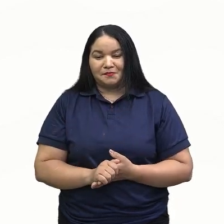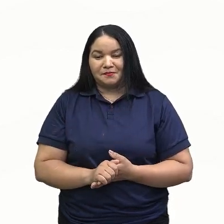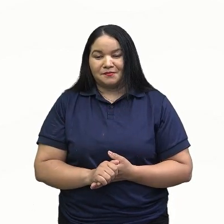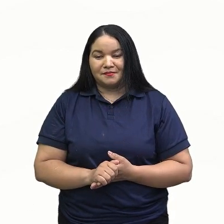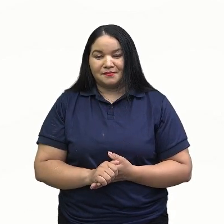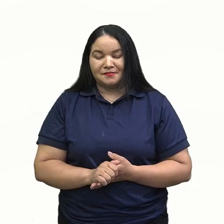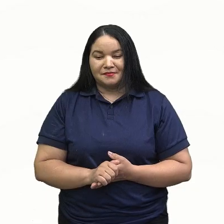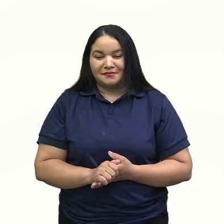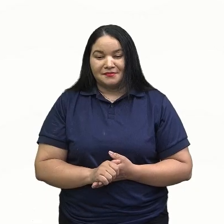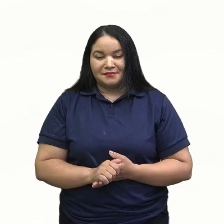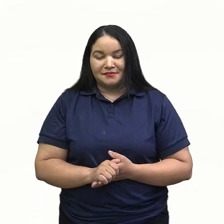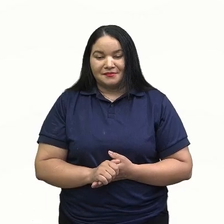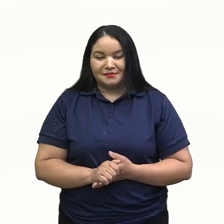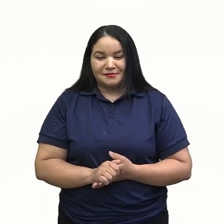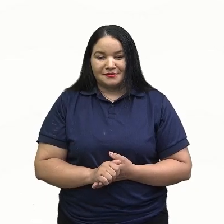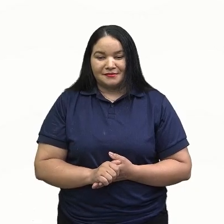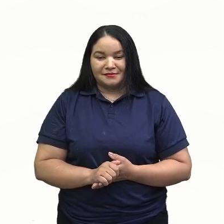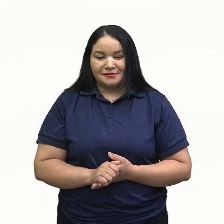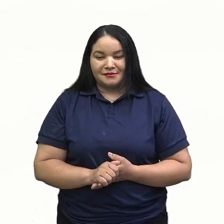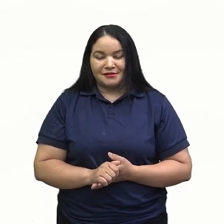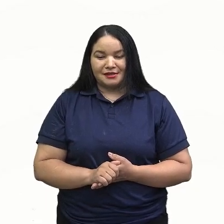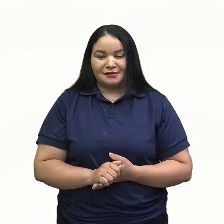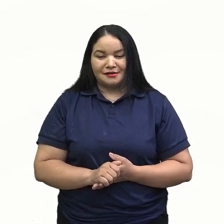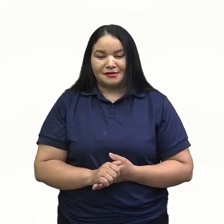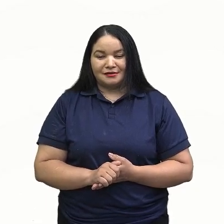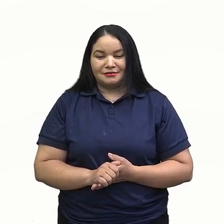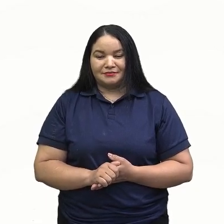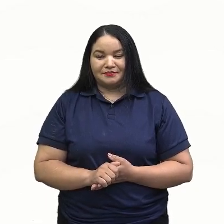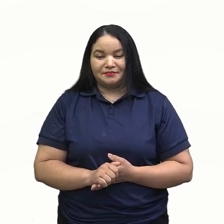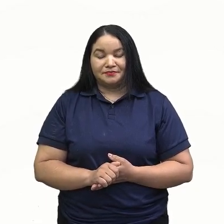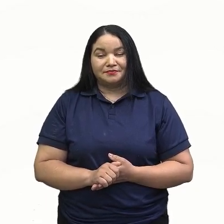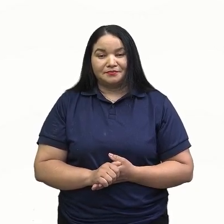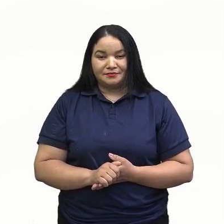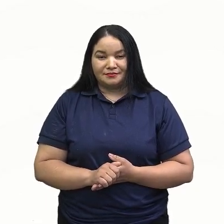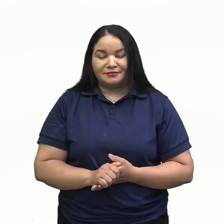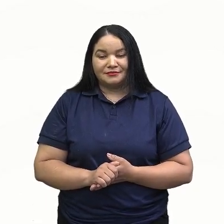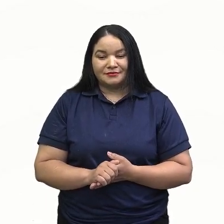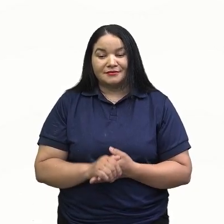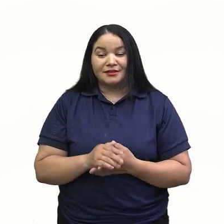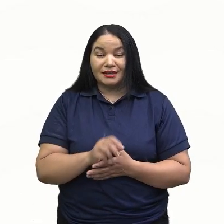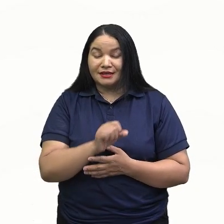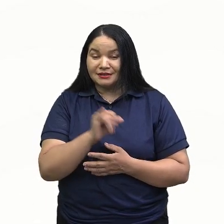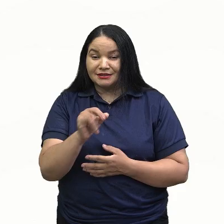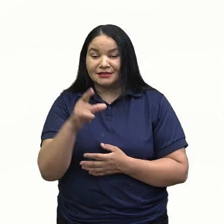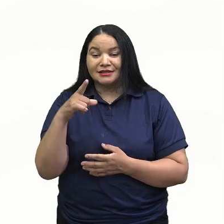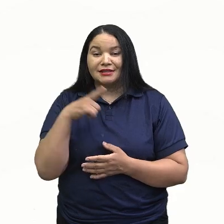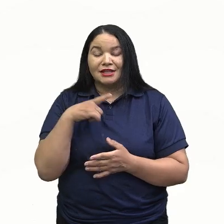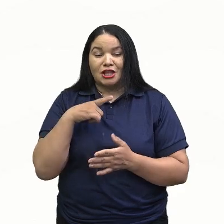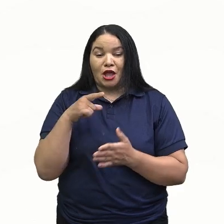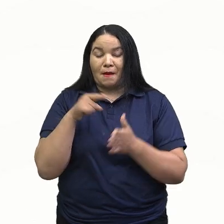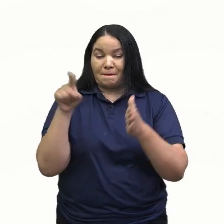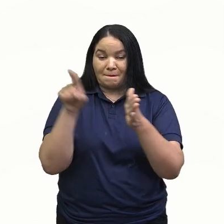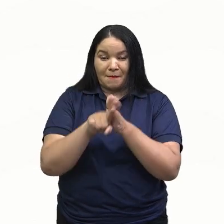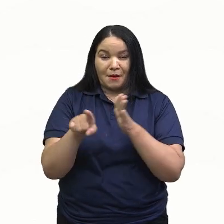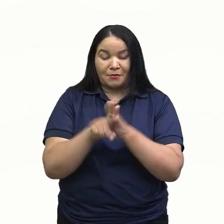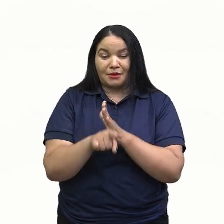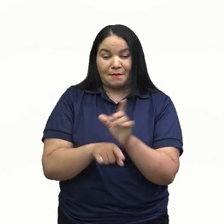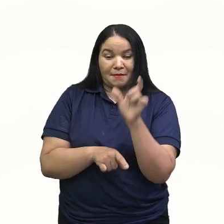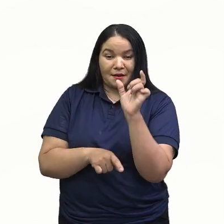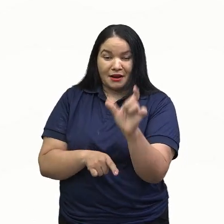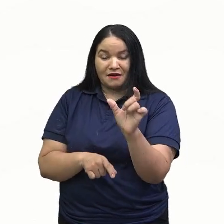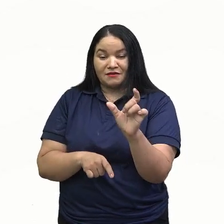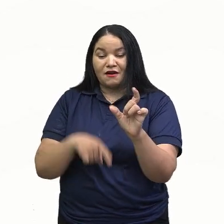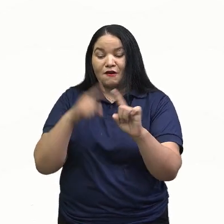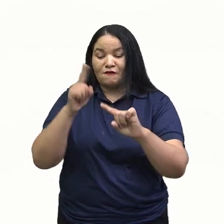tem aí, quando falarmos de variação, se na questão vier variação, apareceu a